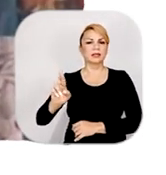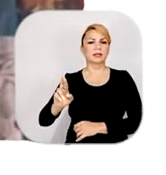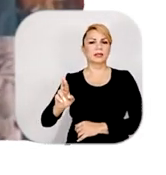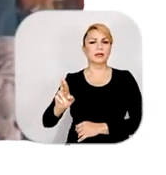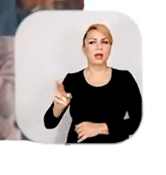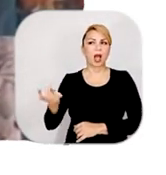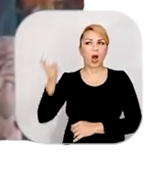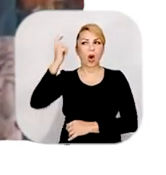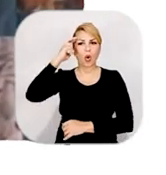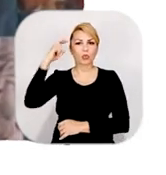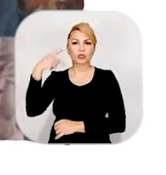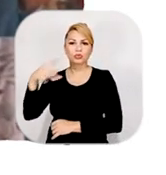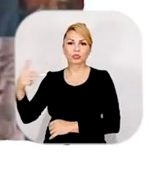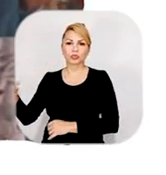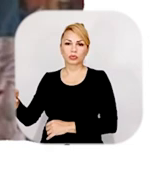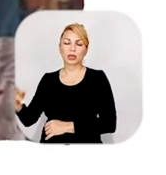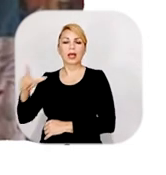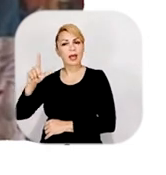São tradições